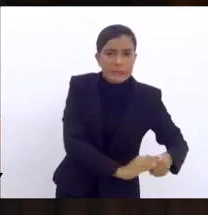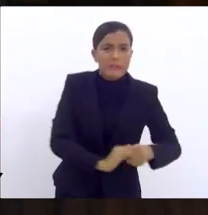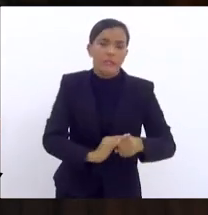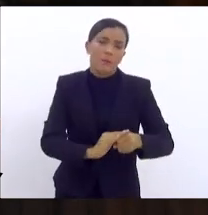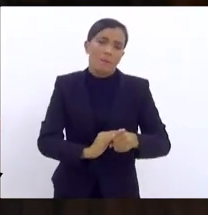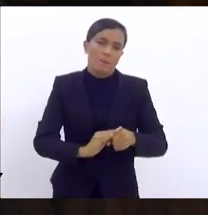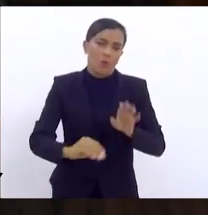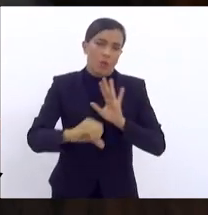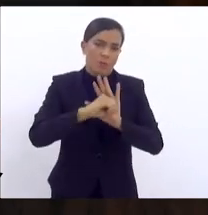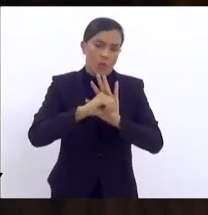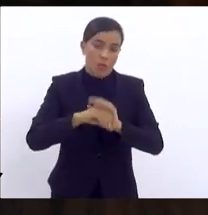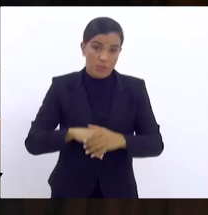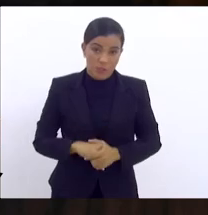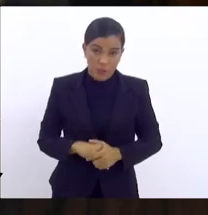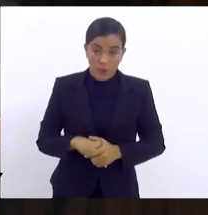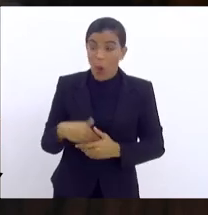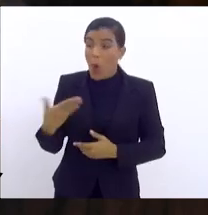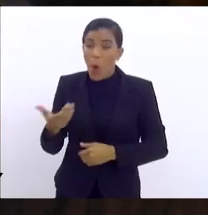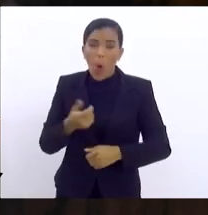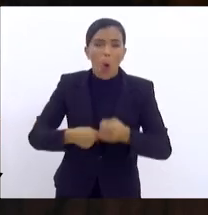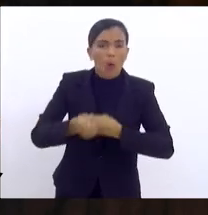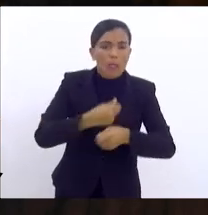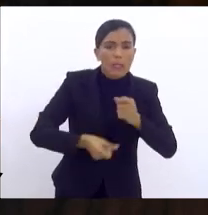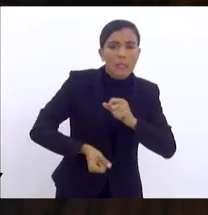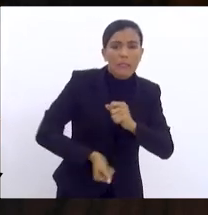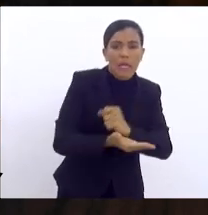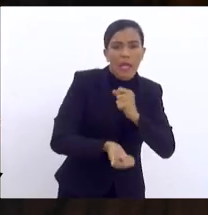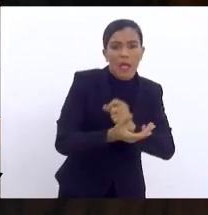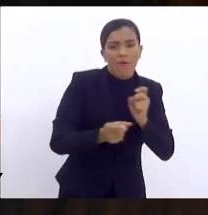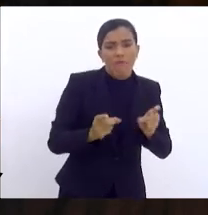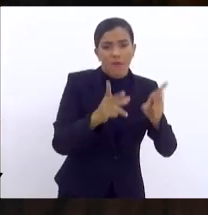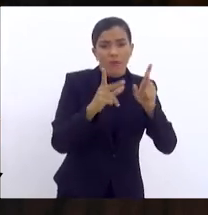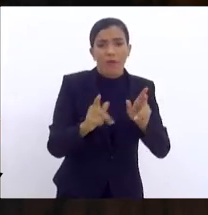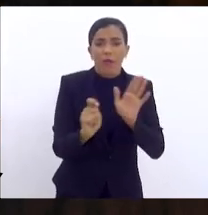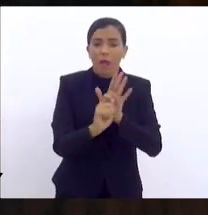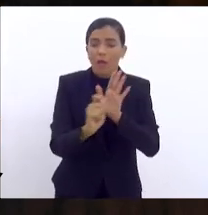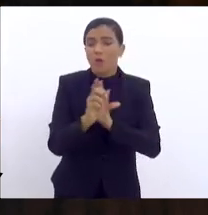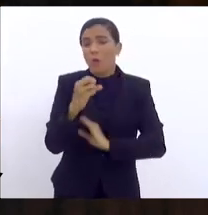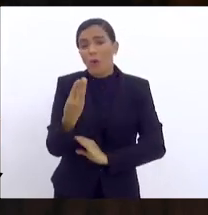criminosos sejam traficantes sejam milicianos